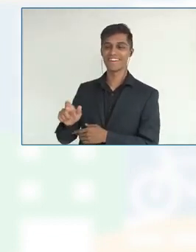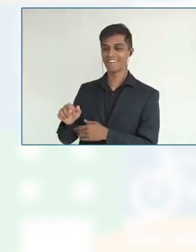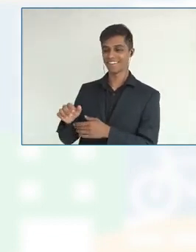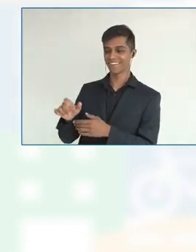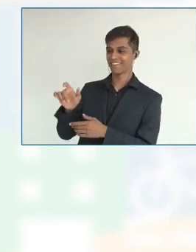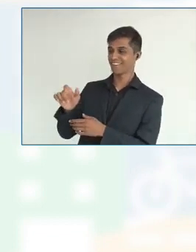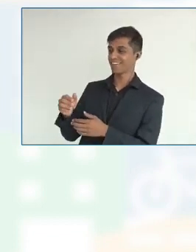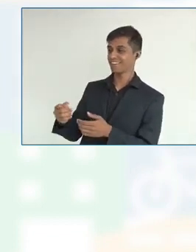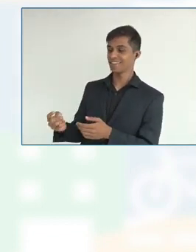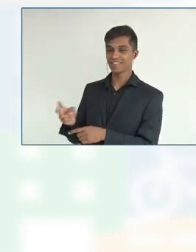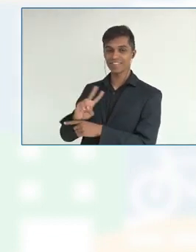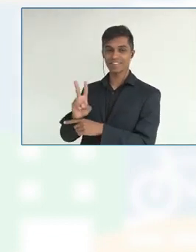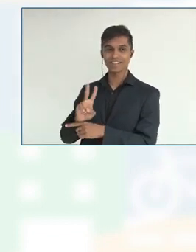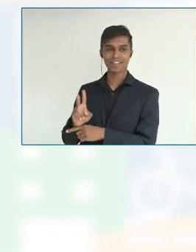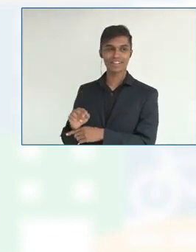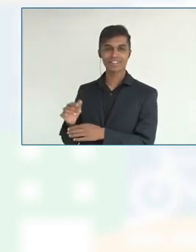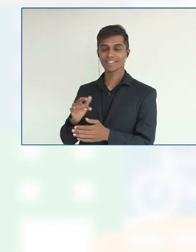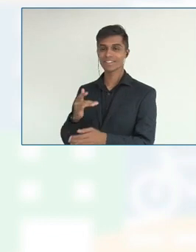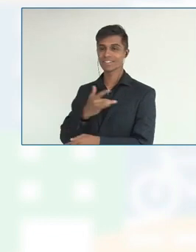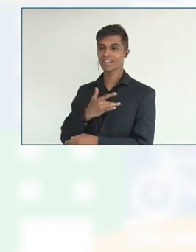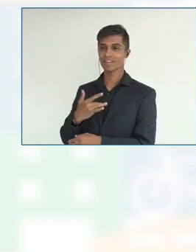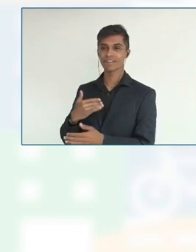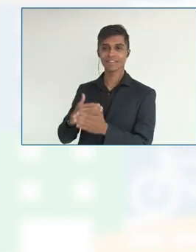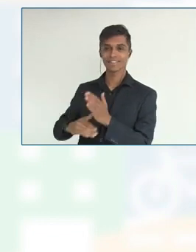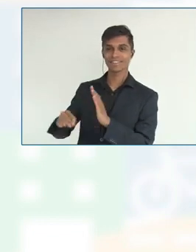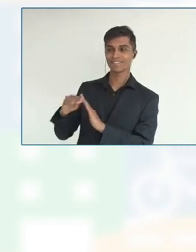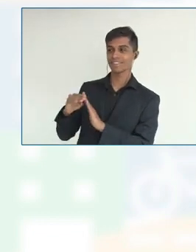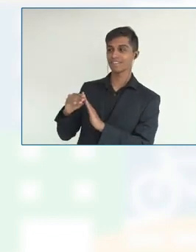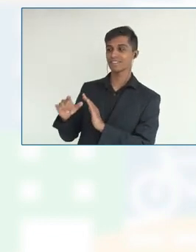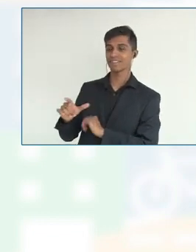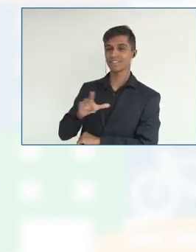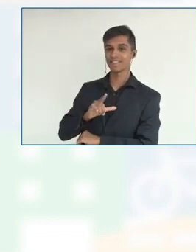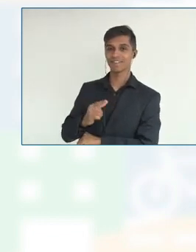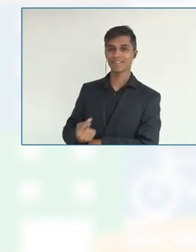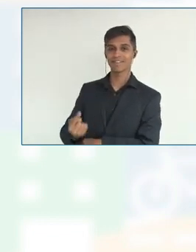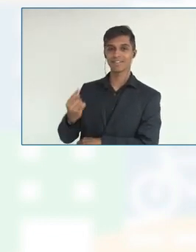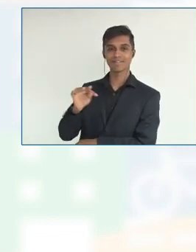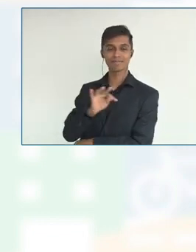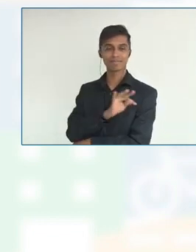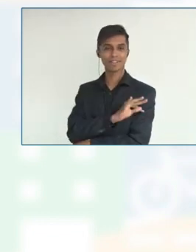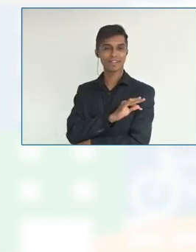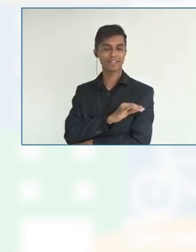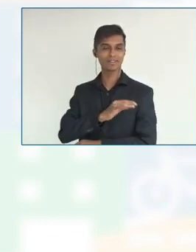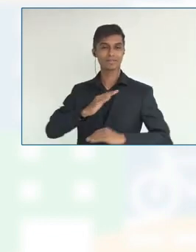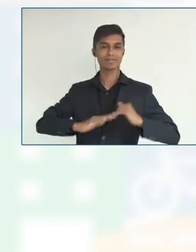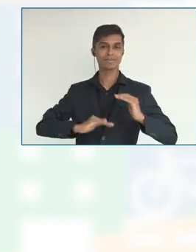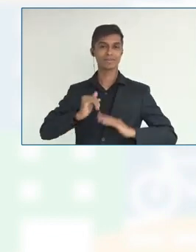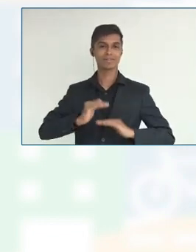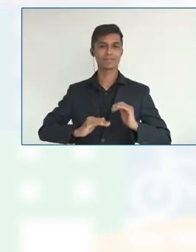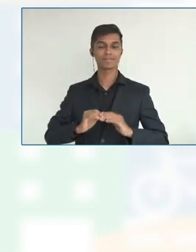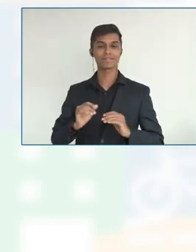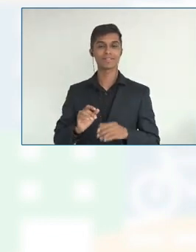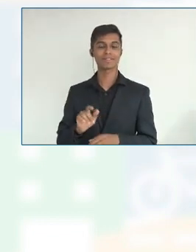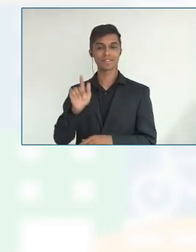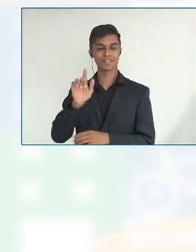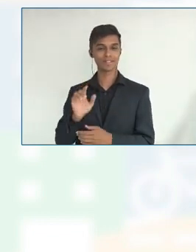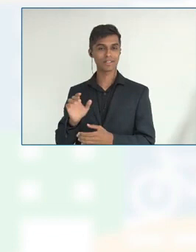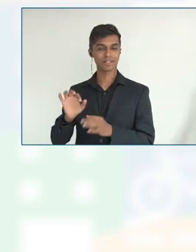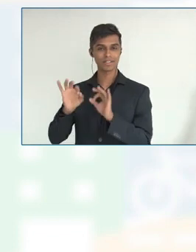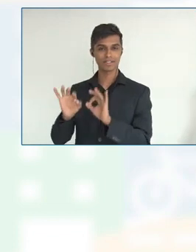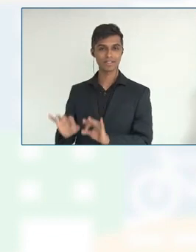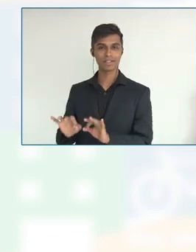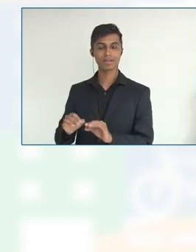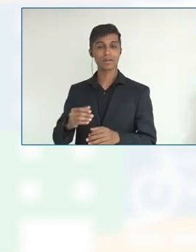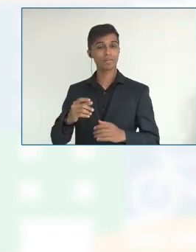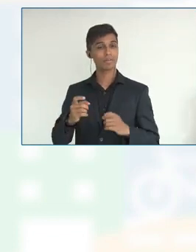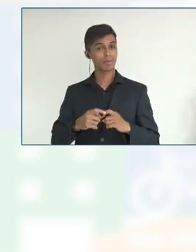vigilância em saúde, em todas elas tem um técnico, né, um profissional graduado, ou seja,